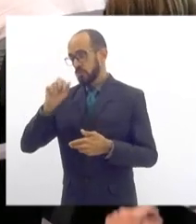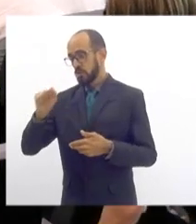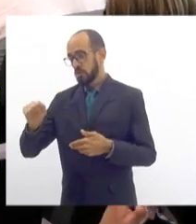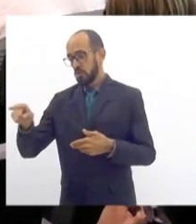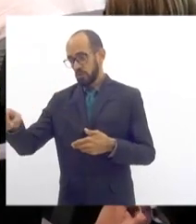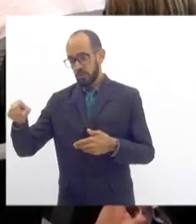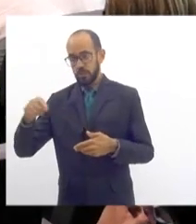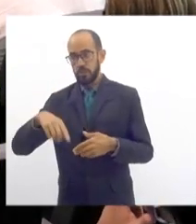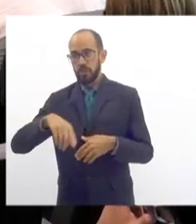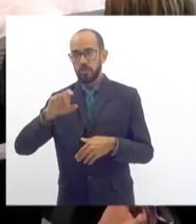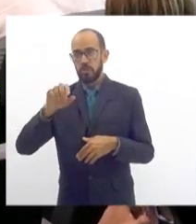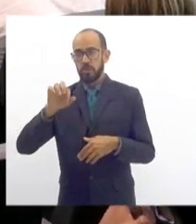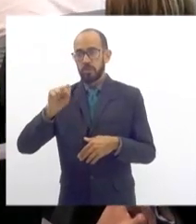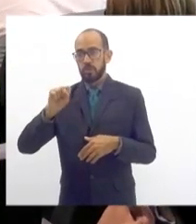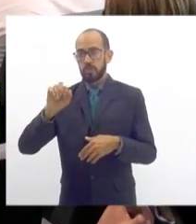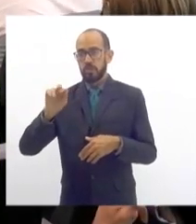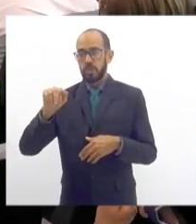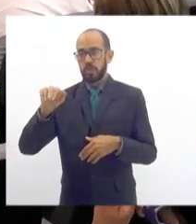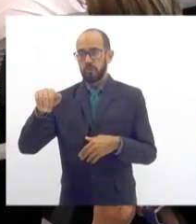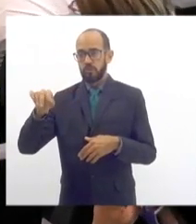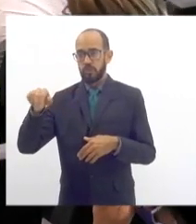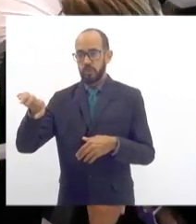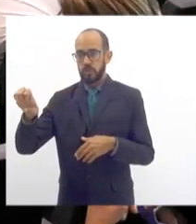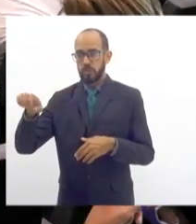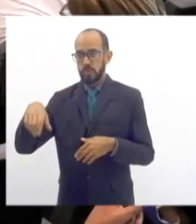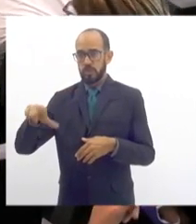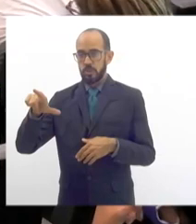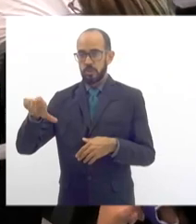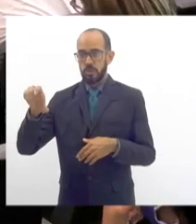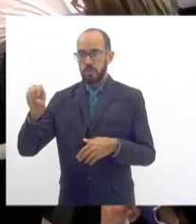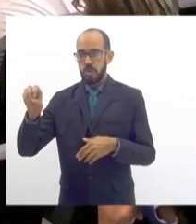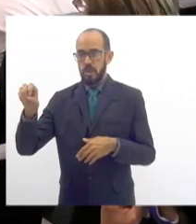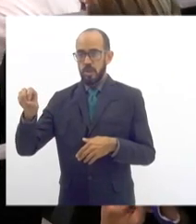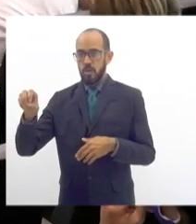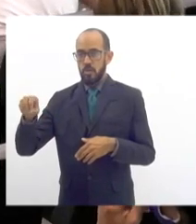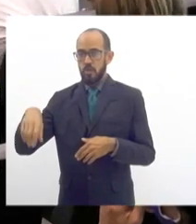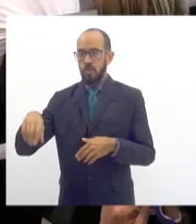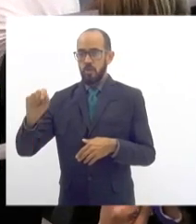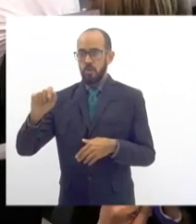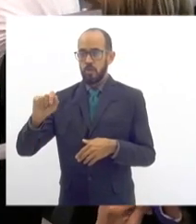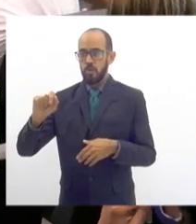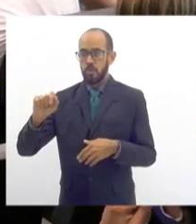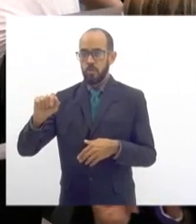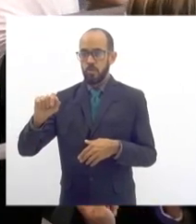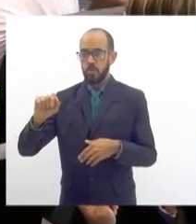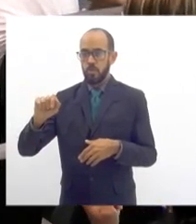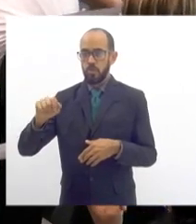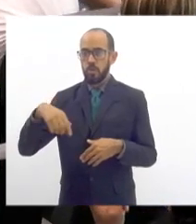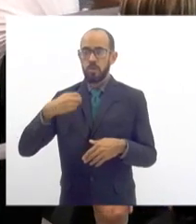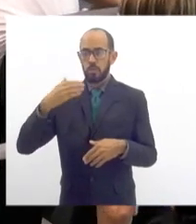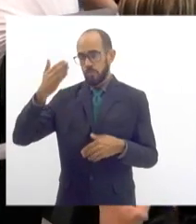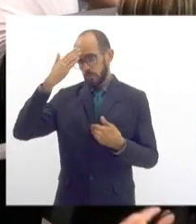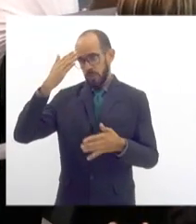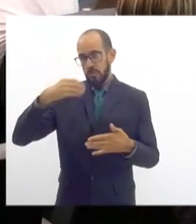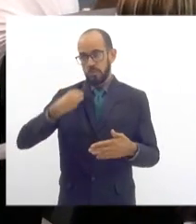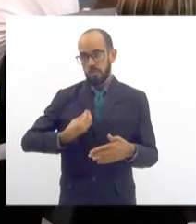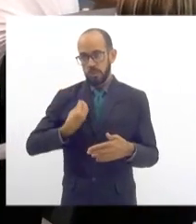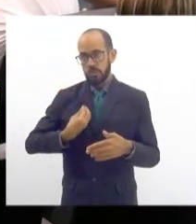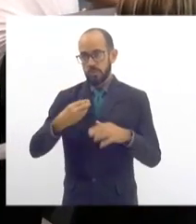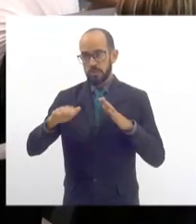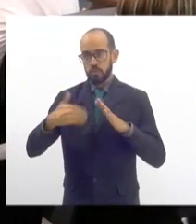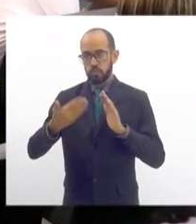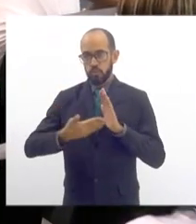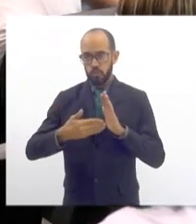deputado Flávio Serafini, deputado Léo Vieira, Valdeir Carneiro, doutor Luiz Antônio. Obrigado a participação de todos também. Eu acho que cabe